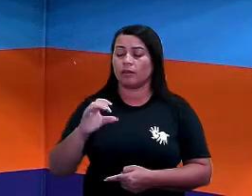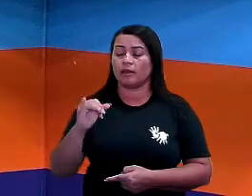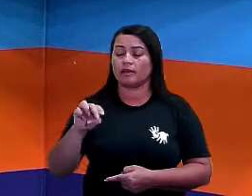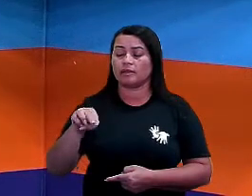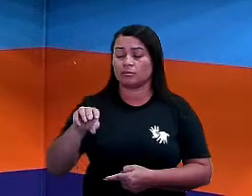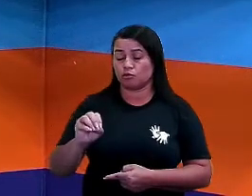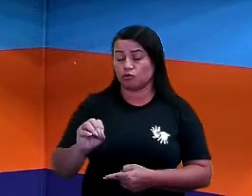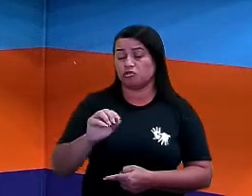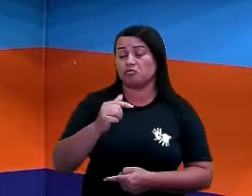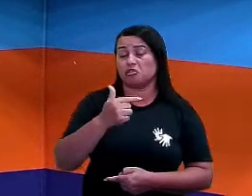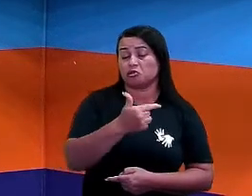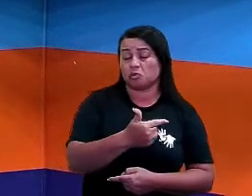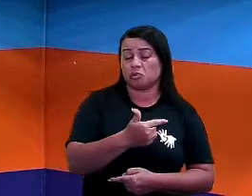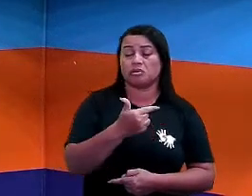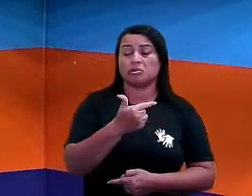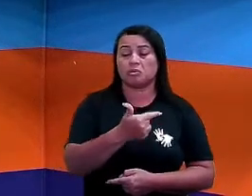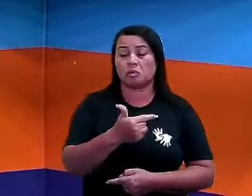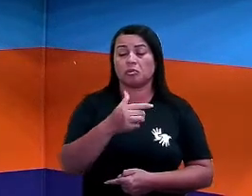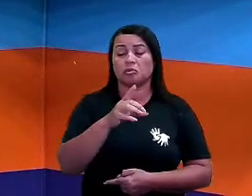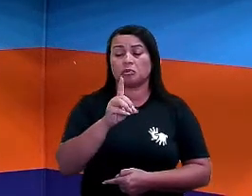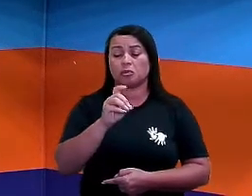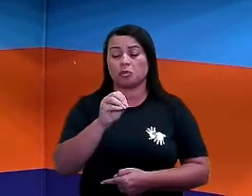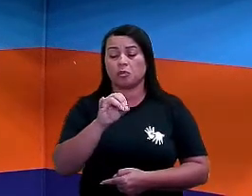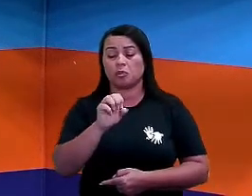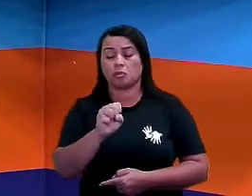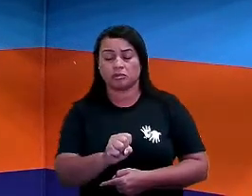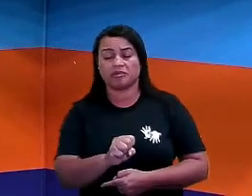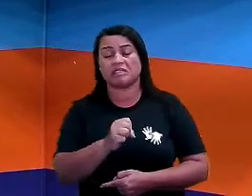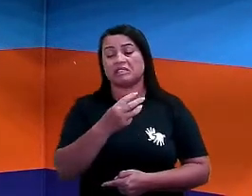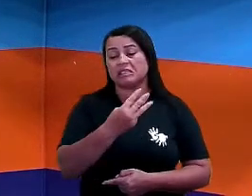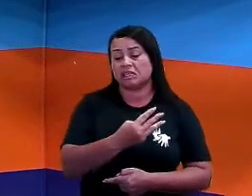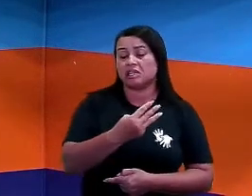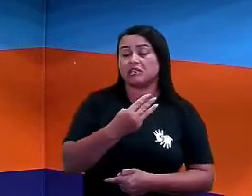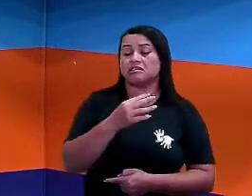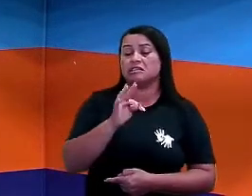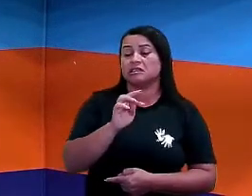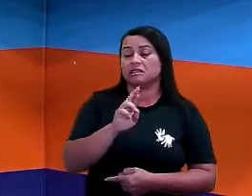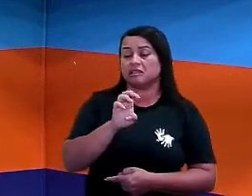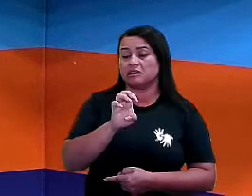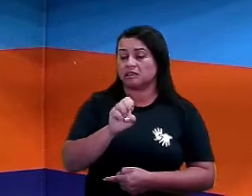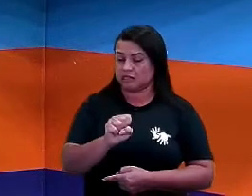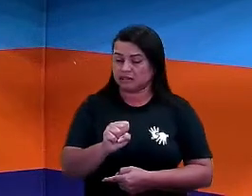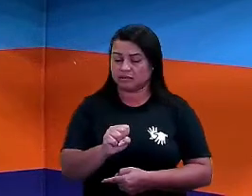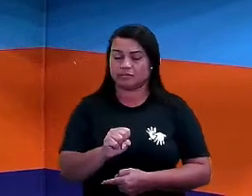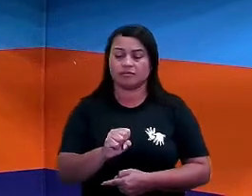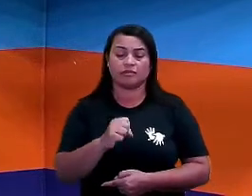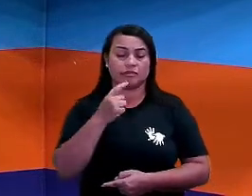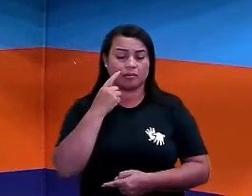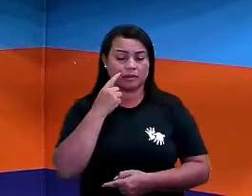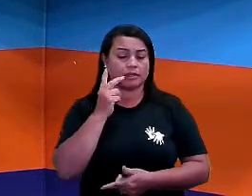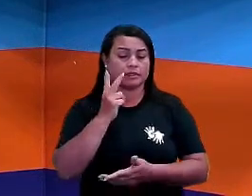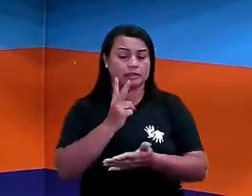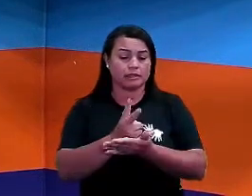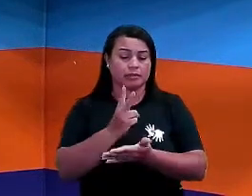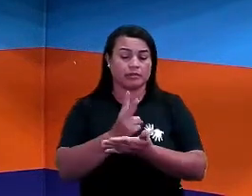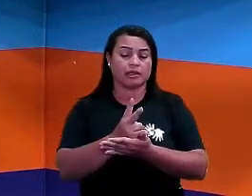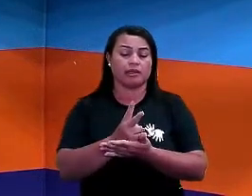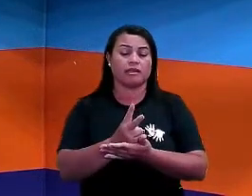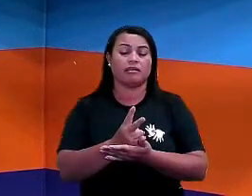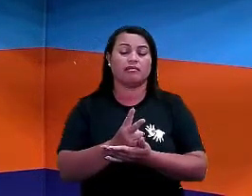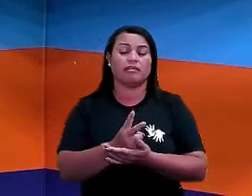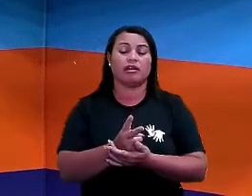2, 2/10. Tivesse um 3, 3/10, tá? Pronto, toda vez que tiver um 10